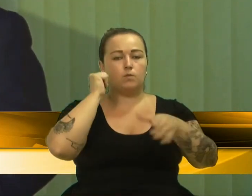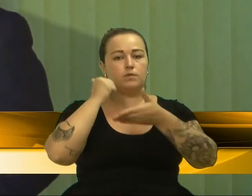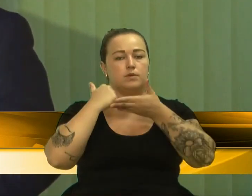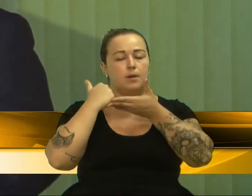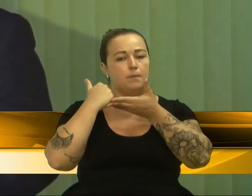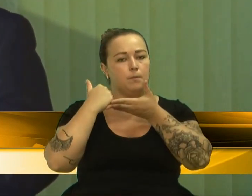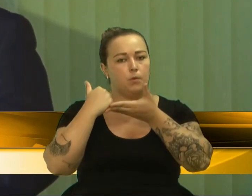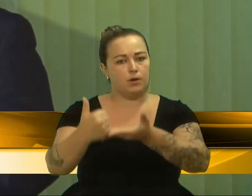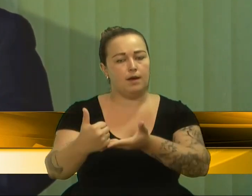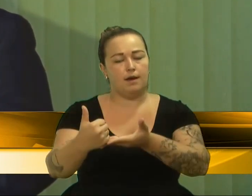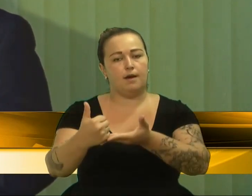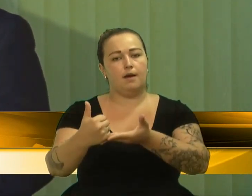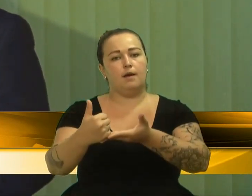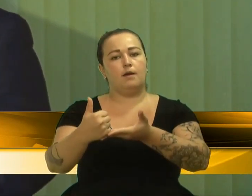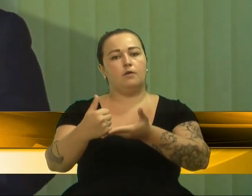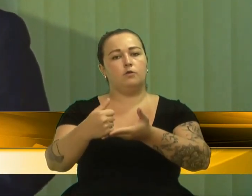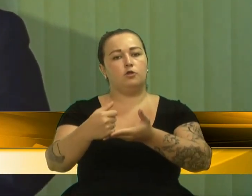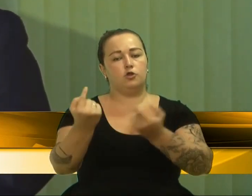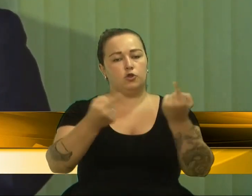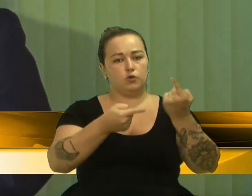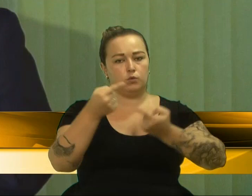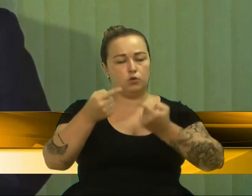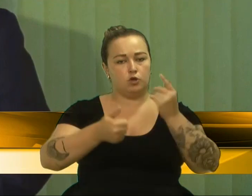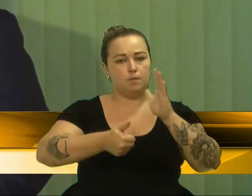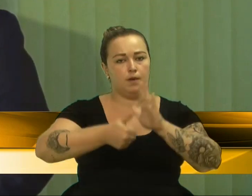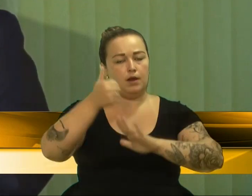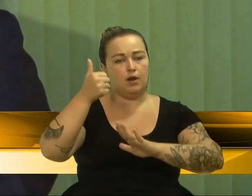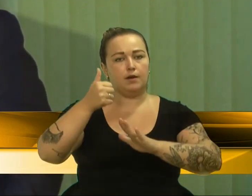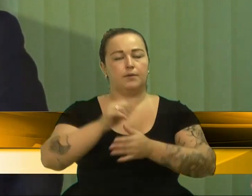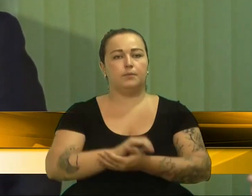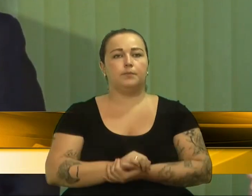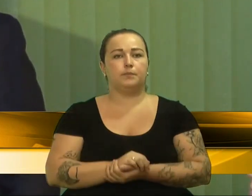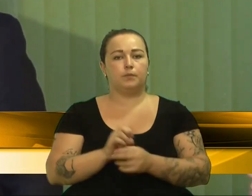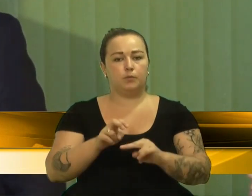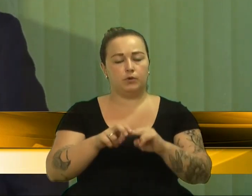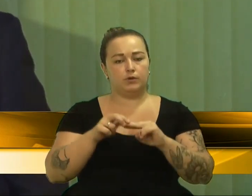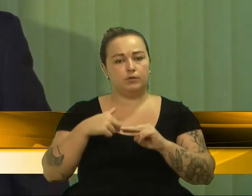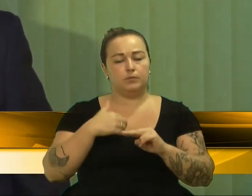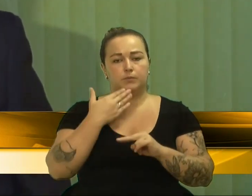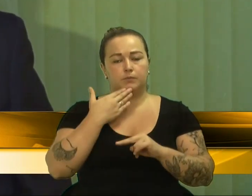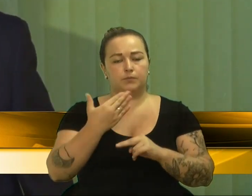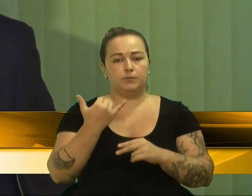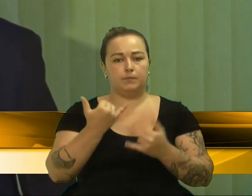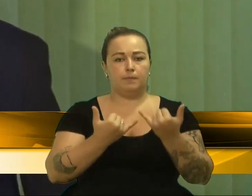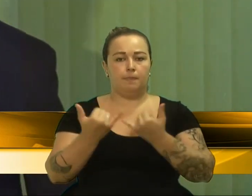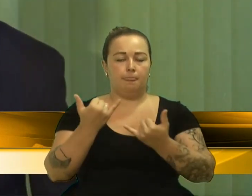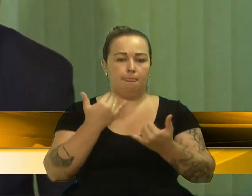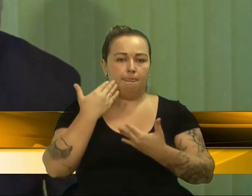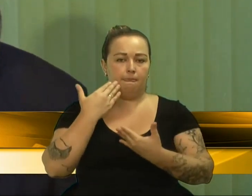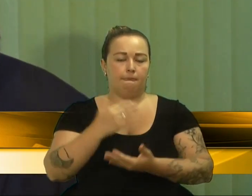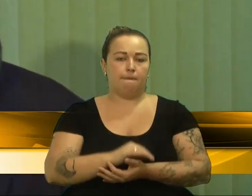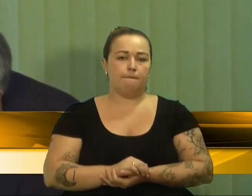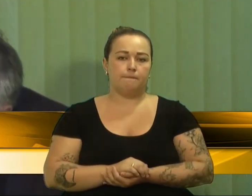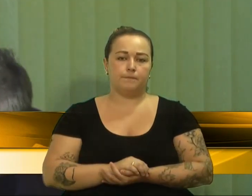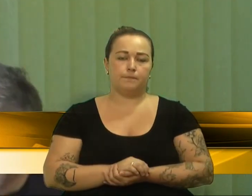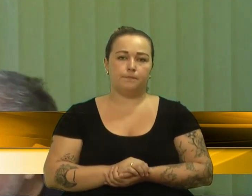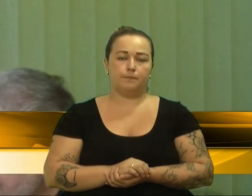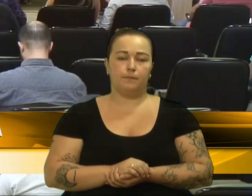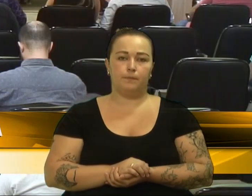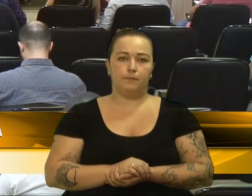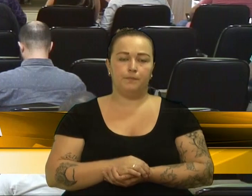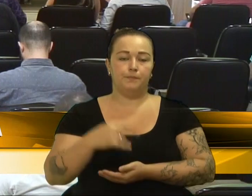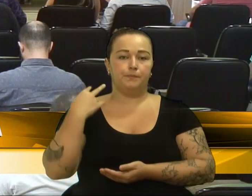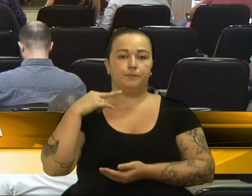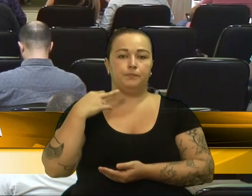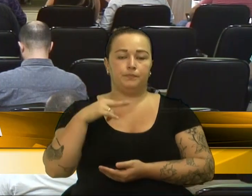sentido de ampliar o debate e de sugerir caminhos. Então, é nesse sentido que eu fiz esse pedido de informações. Muito obrigado.